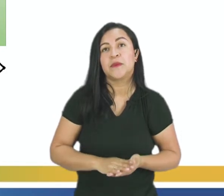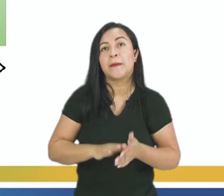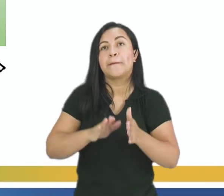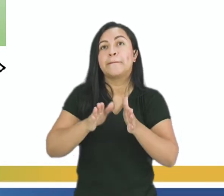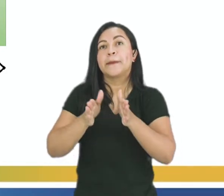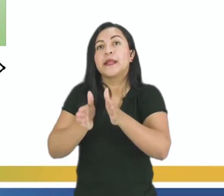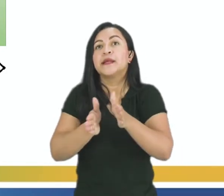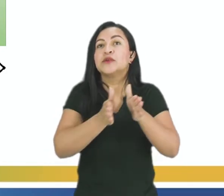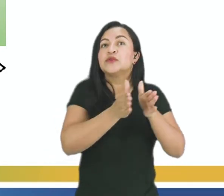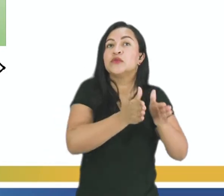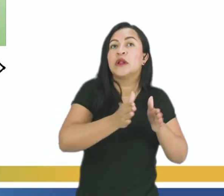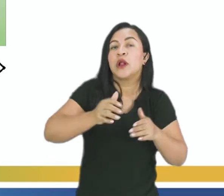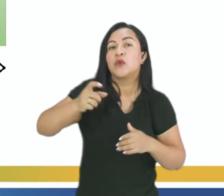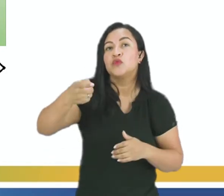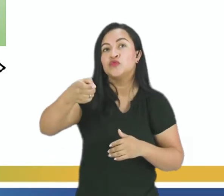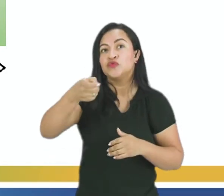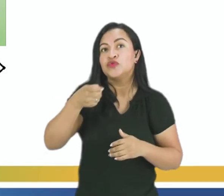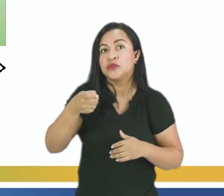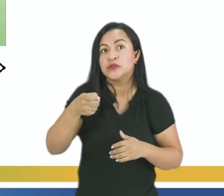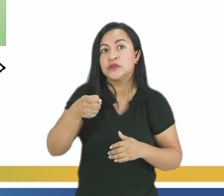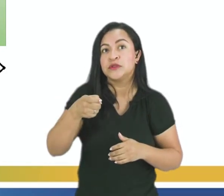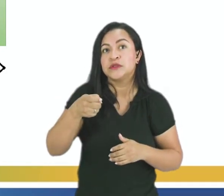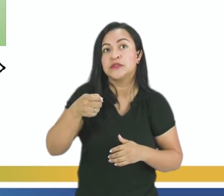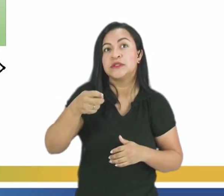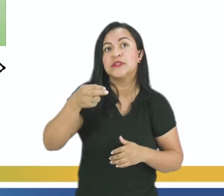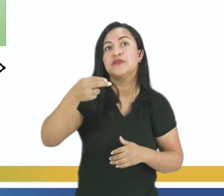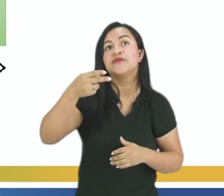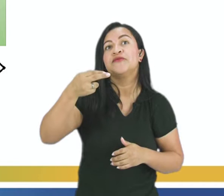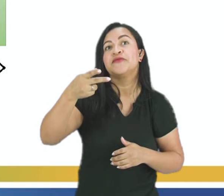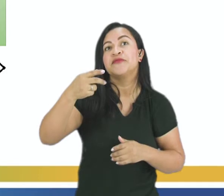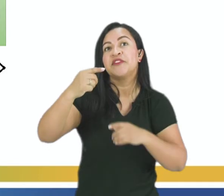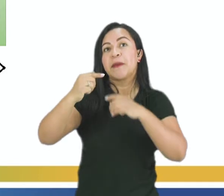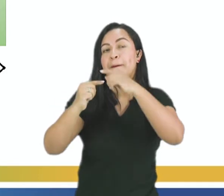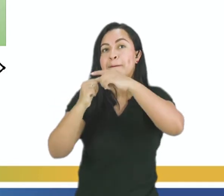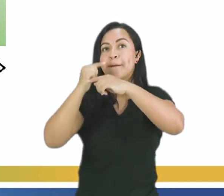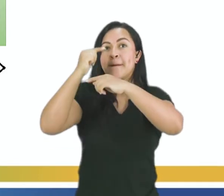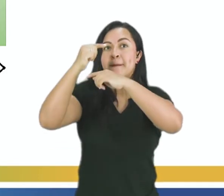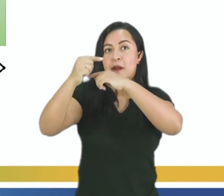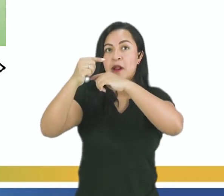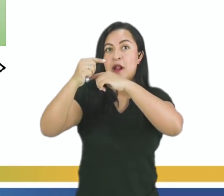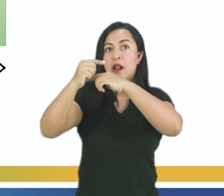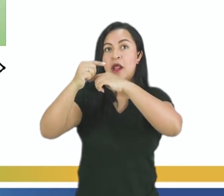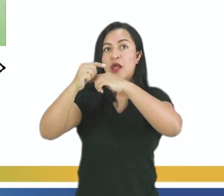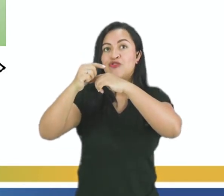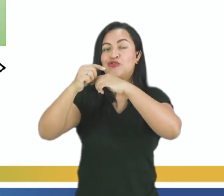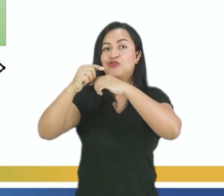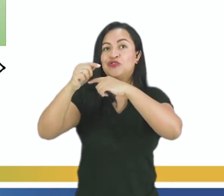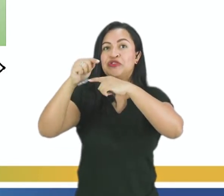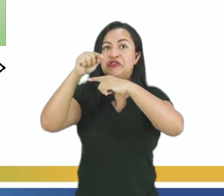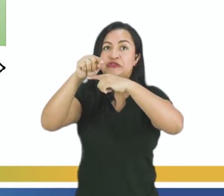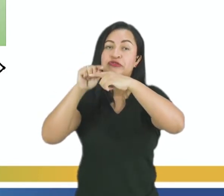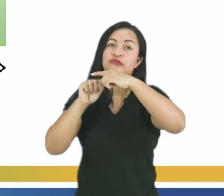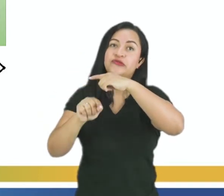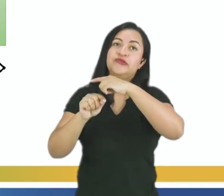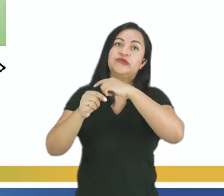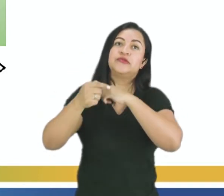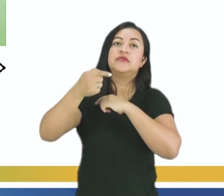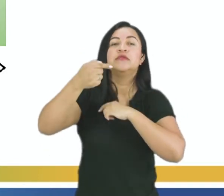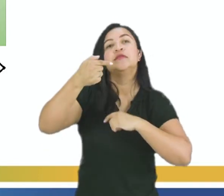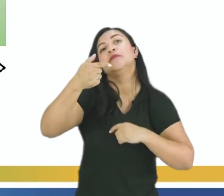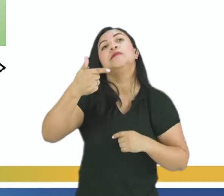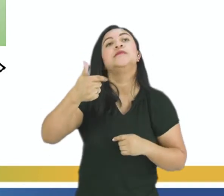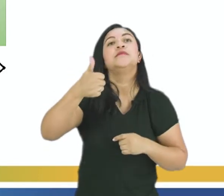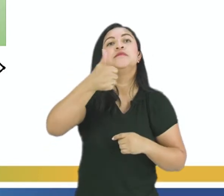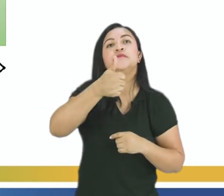a nossa incógnita x, o 0,60 vai passar para o outro lado dividindo. Então, nós temos